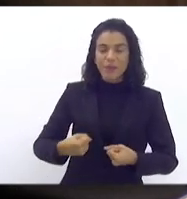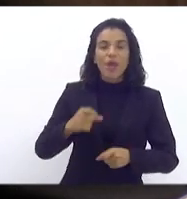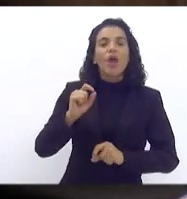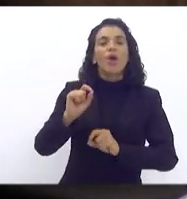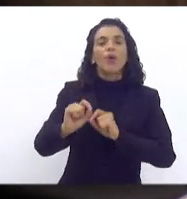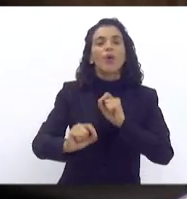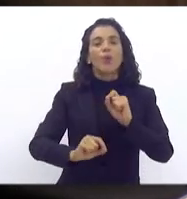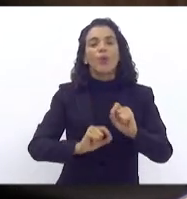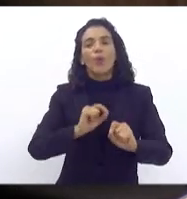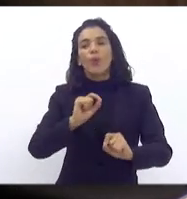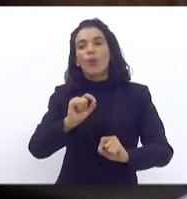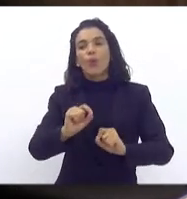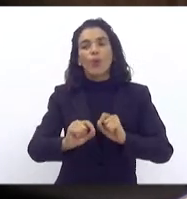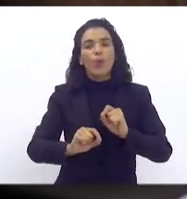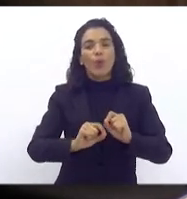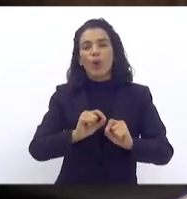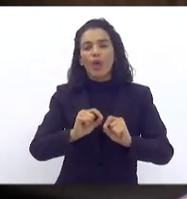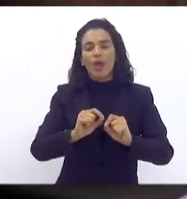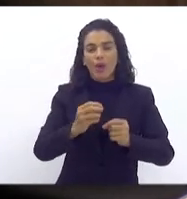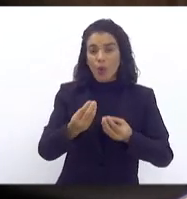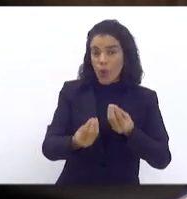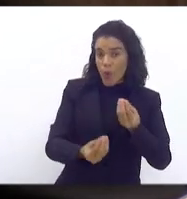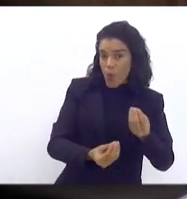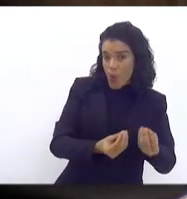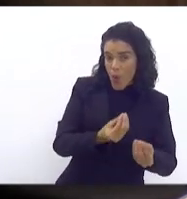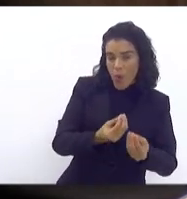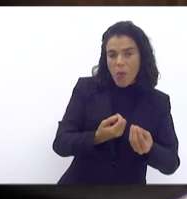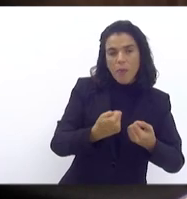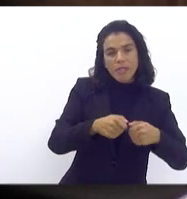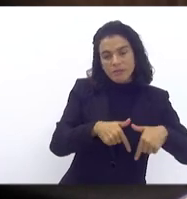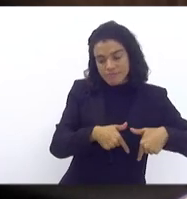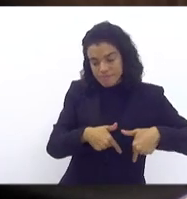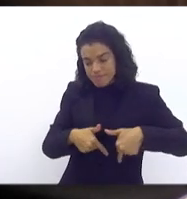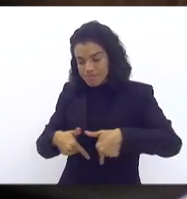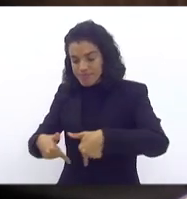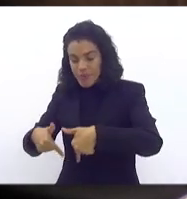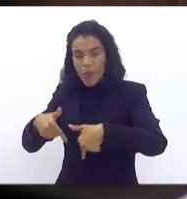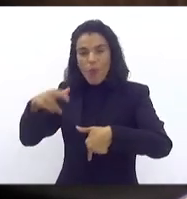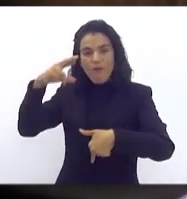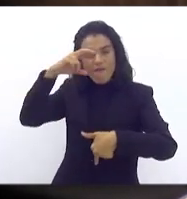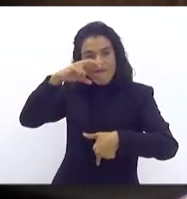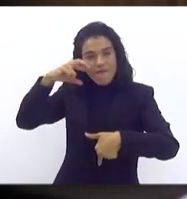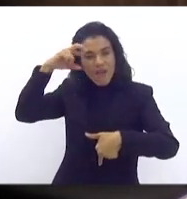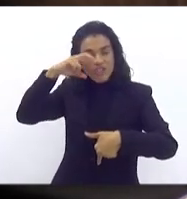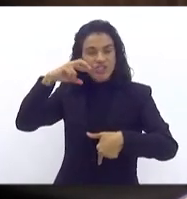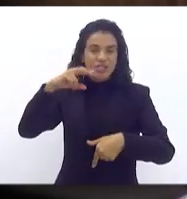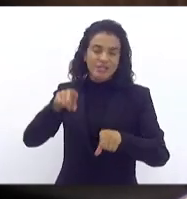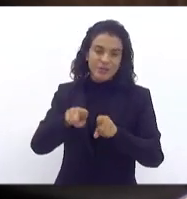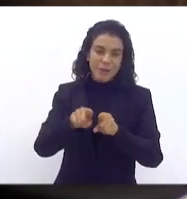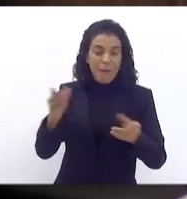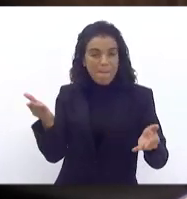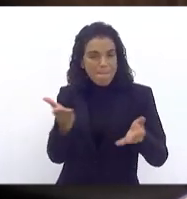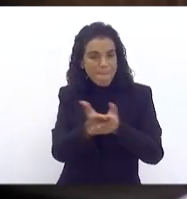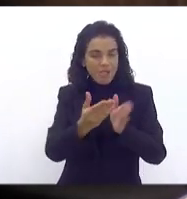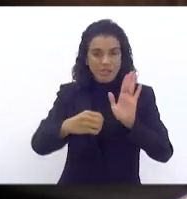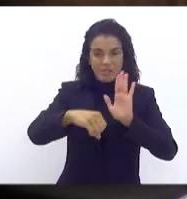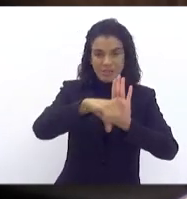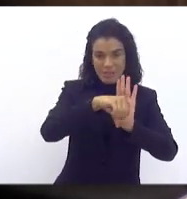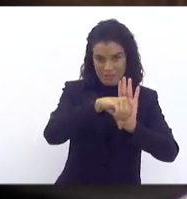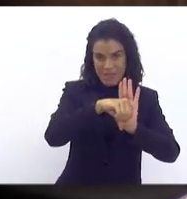é o como que deve se desenvolver qualquer Investigação Criminal e qualquer processo criminal